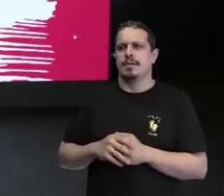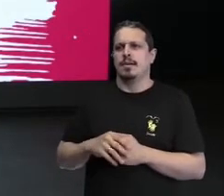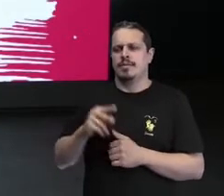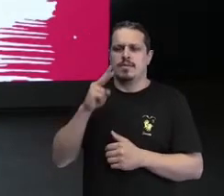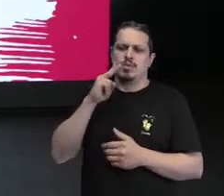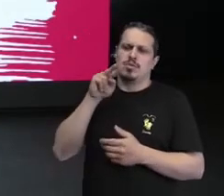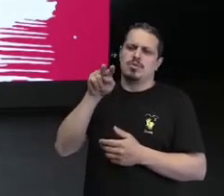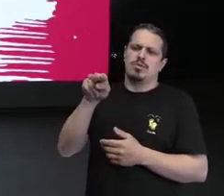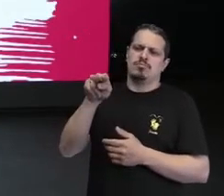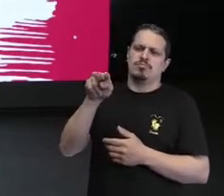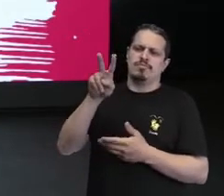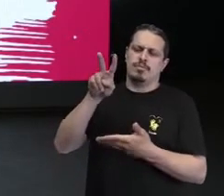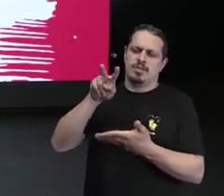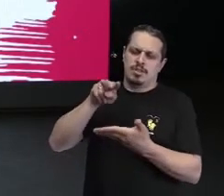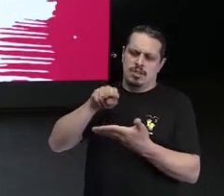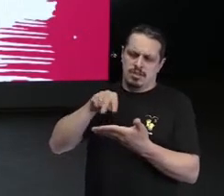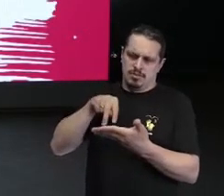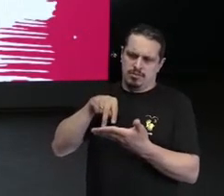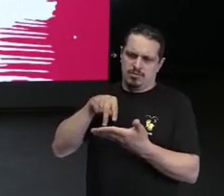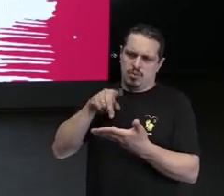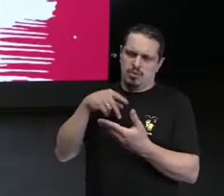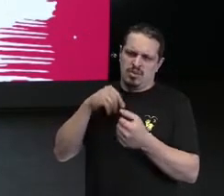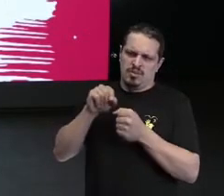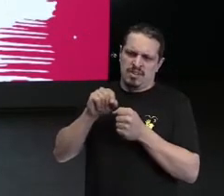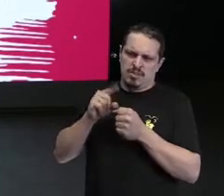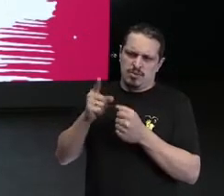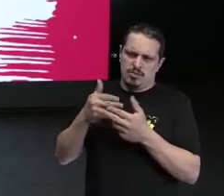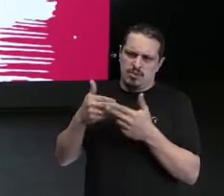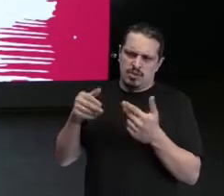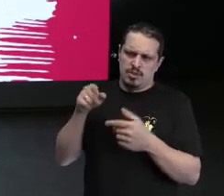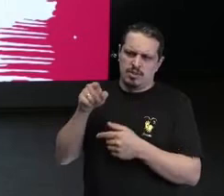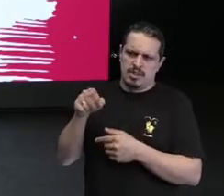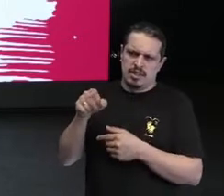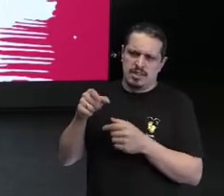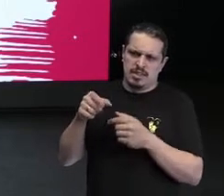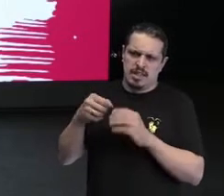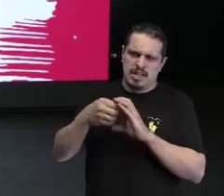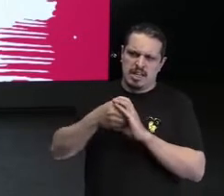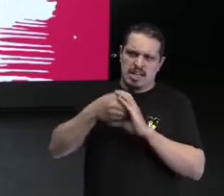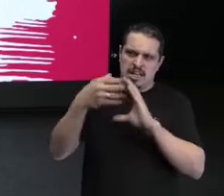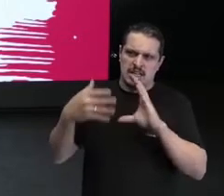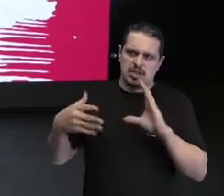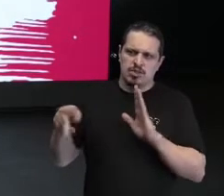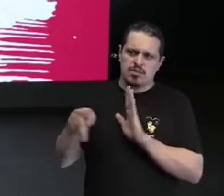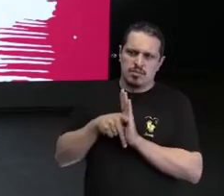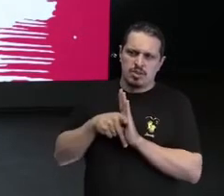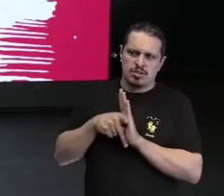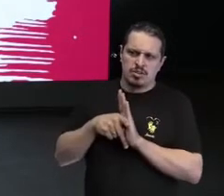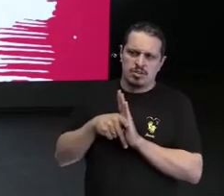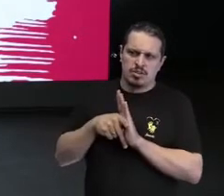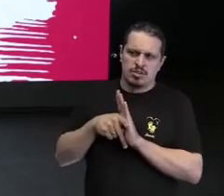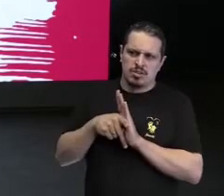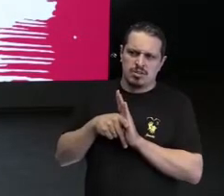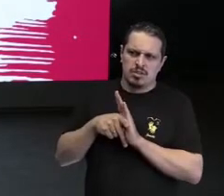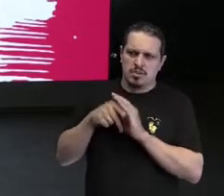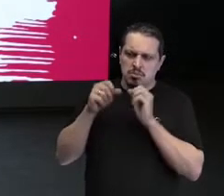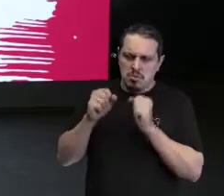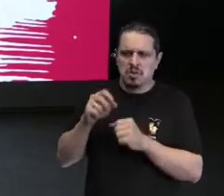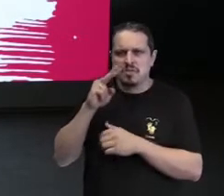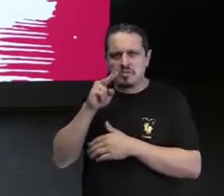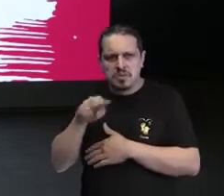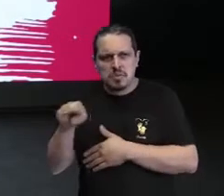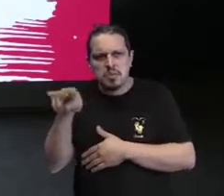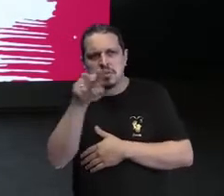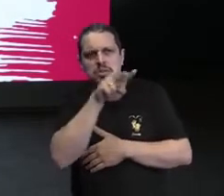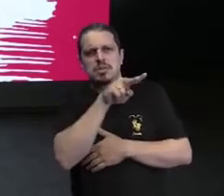vias públicas ou outros locais públicos da cidade, deve neles se expor à visão pública. É